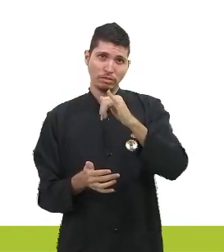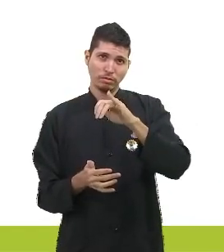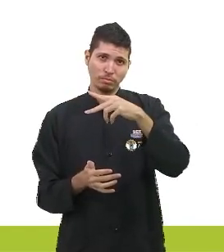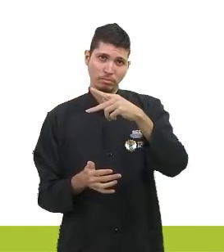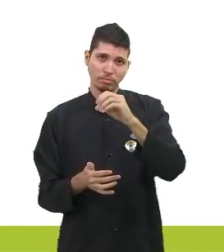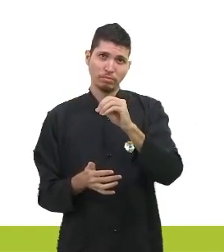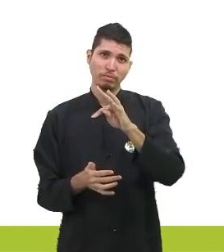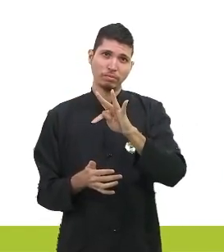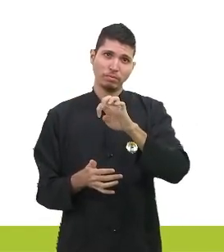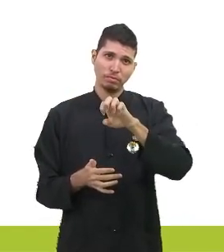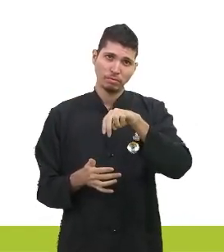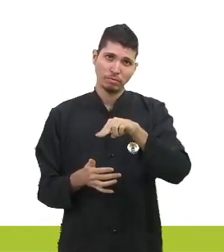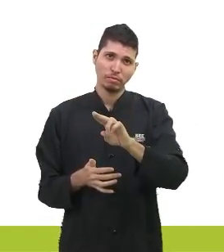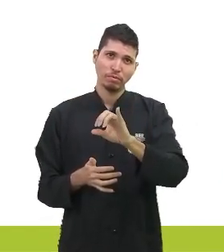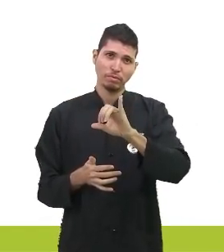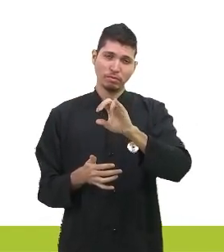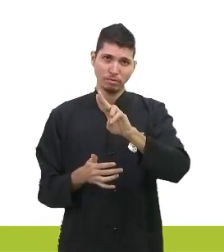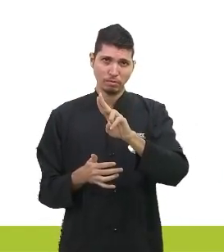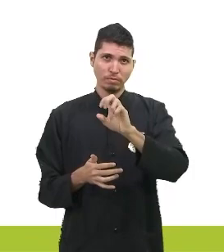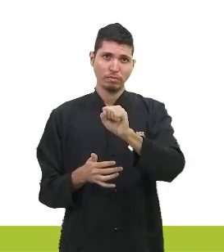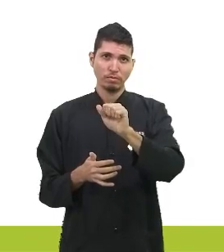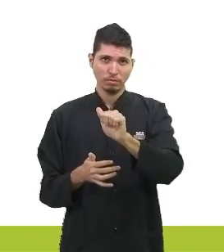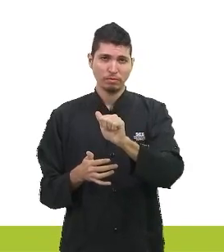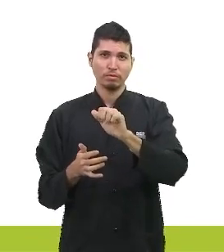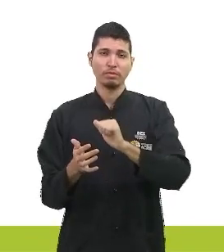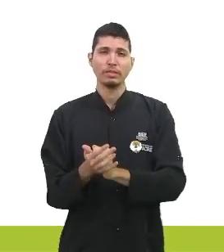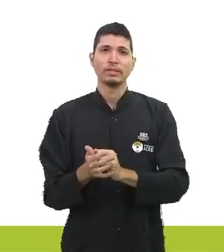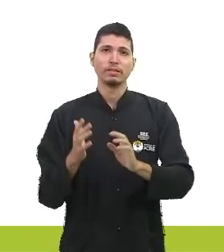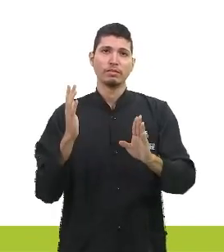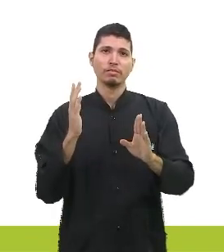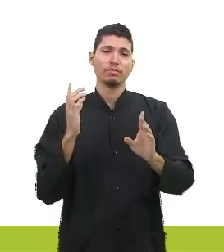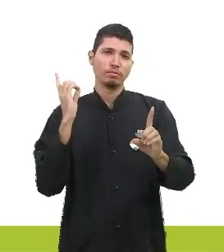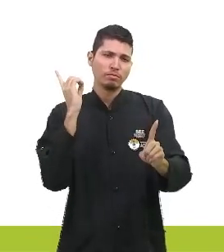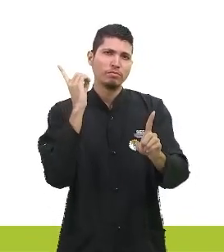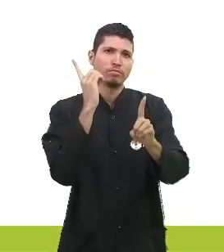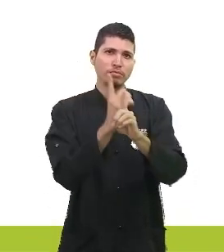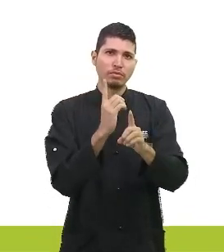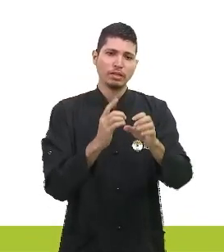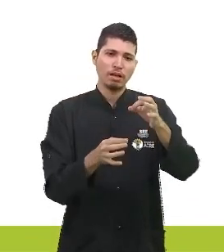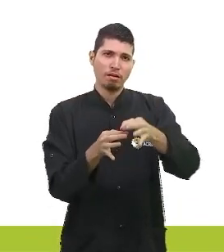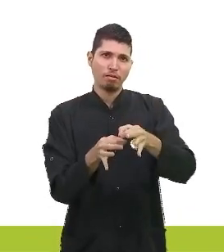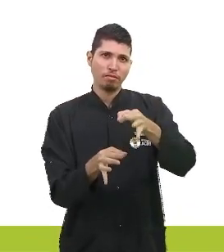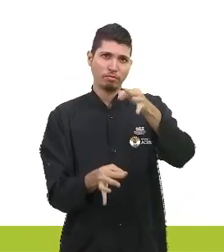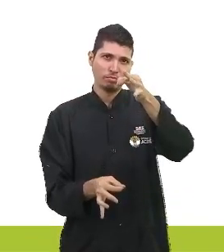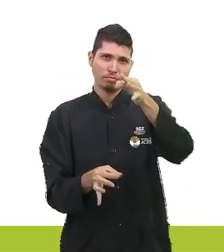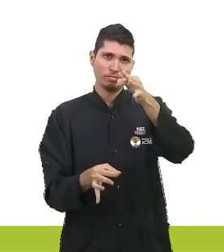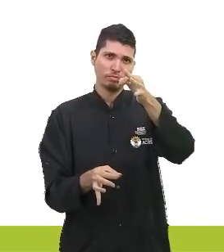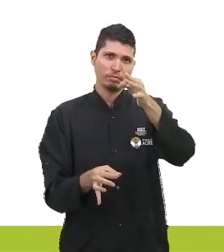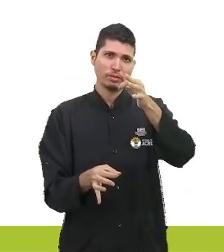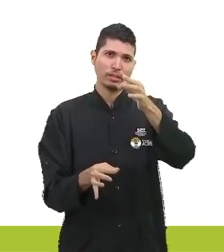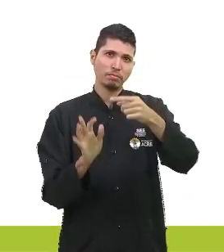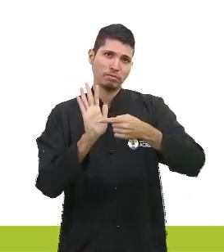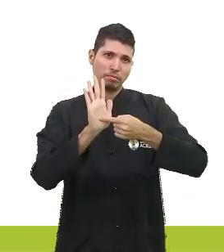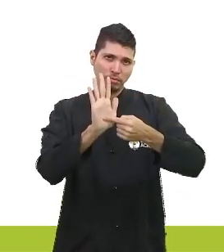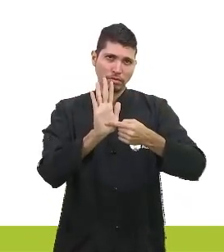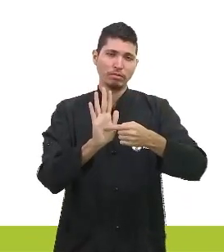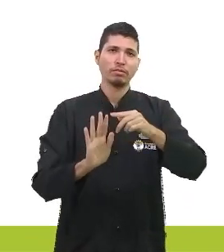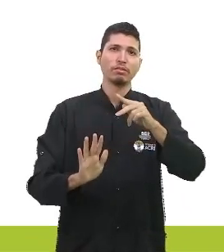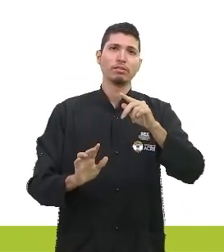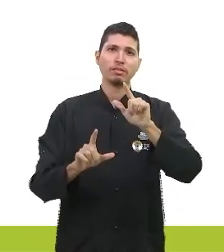A. E quero descobrir a altura do triângulo que eu estou medindo aqui como sendo H. Nesse